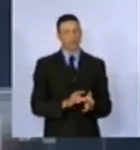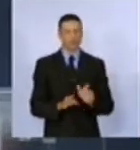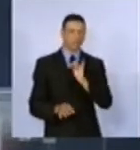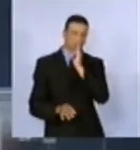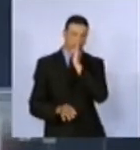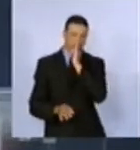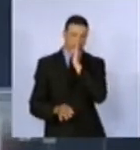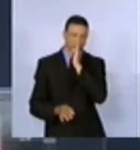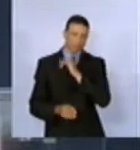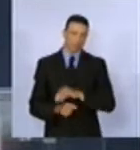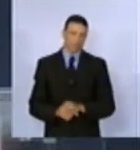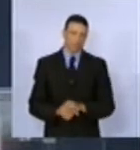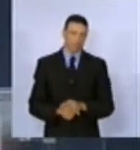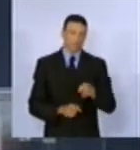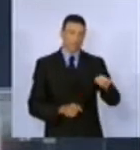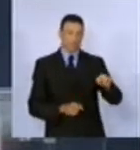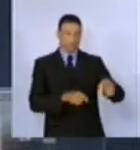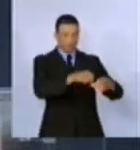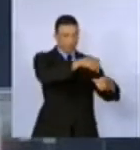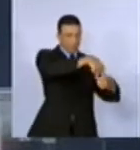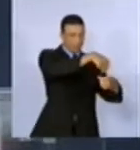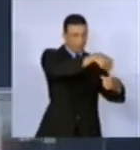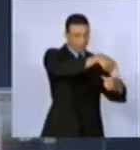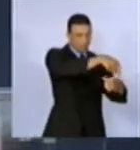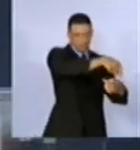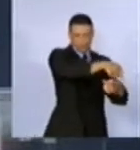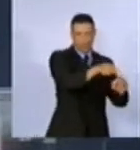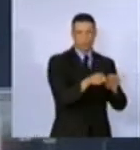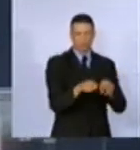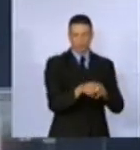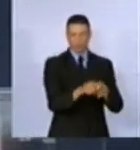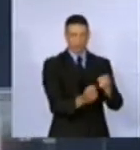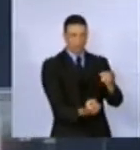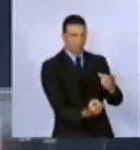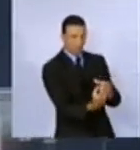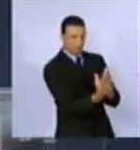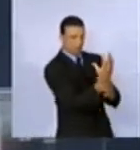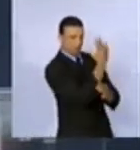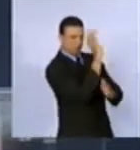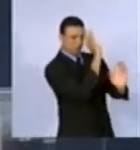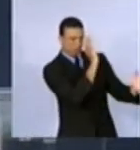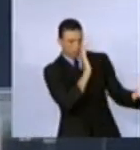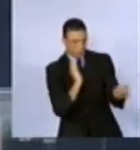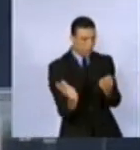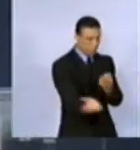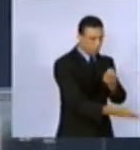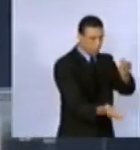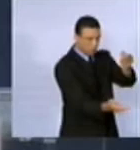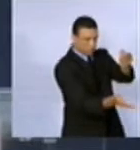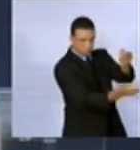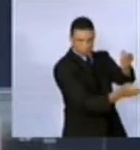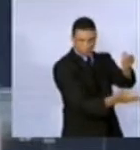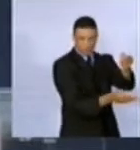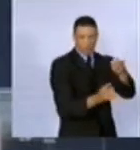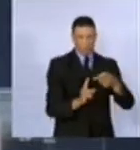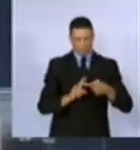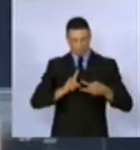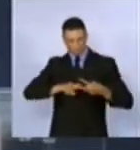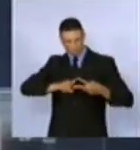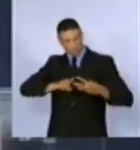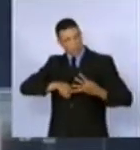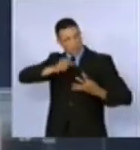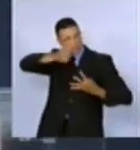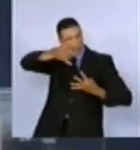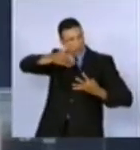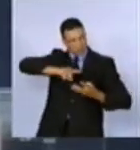tanto no momento do plantio como na colheita e eu vou enumerar alguns que a gente coloca